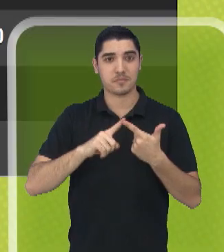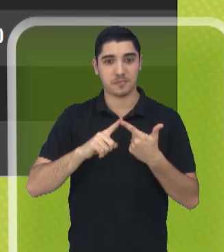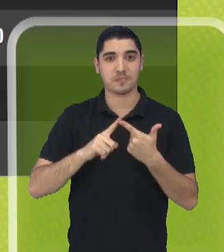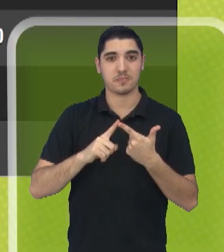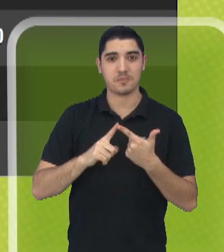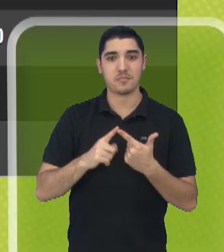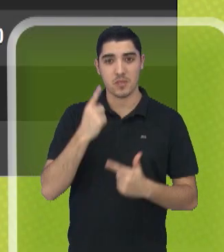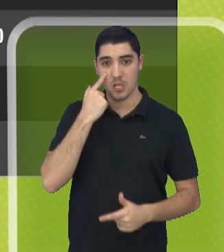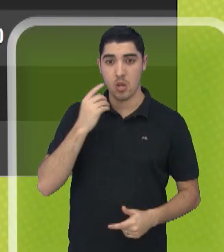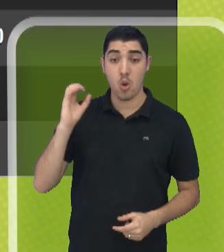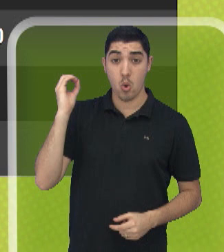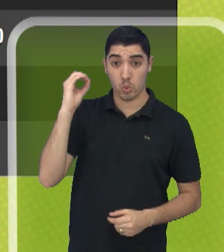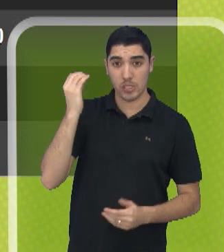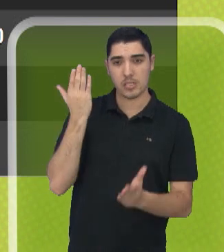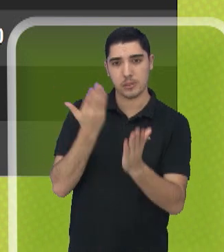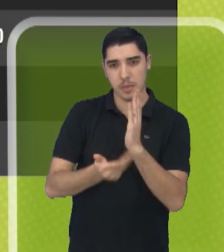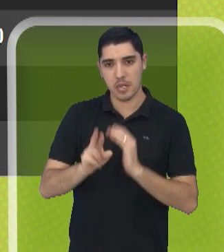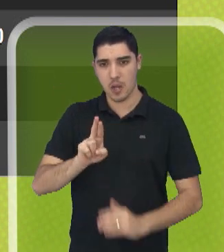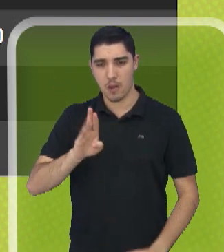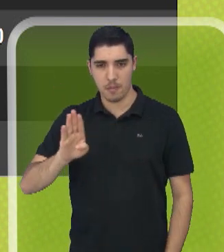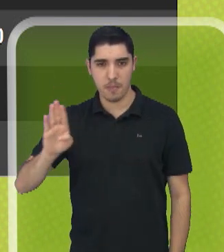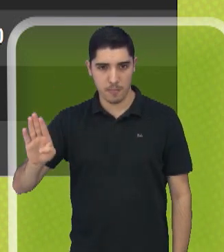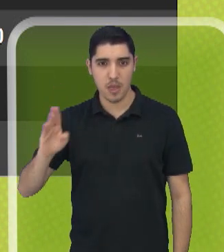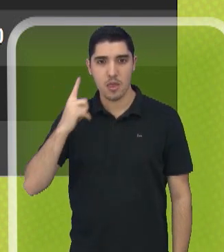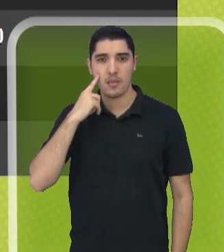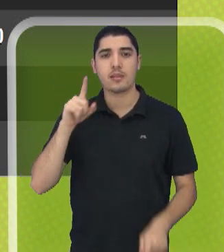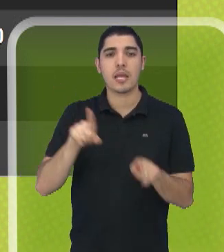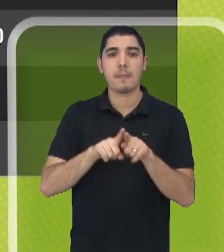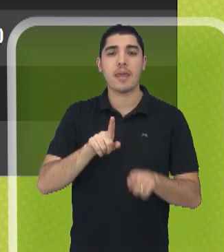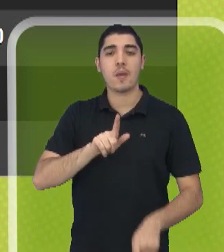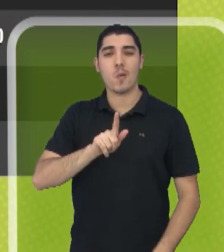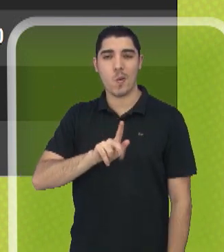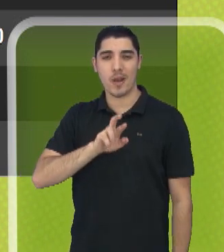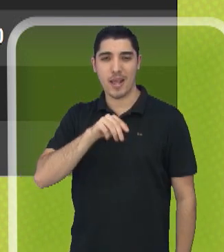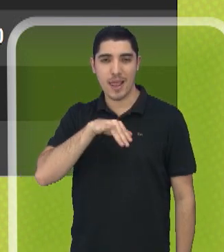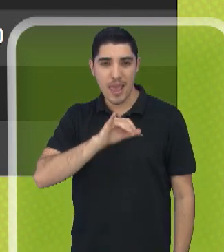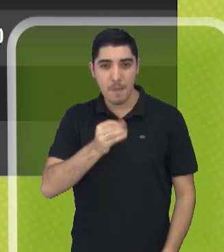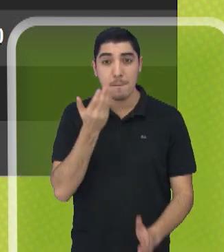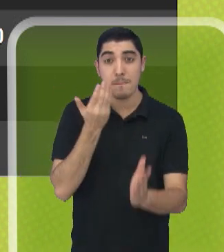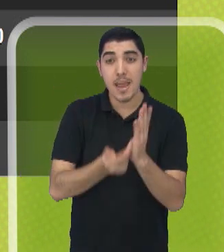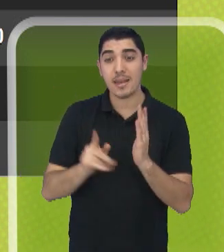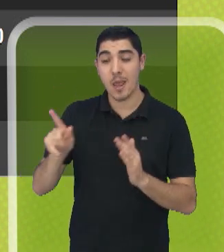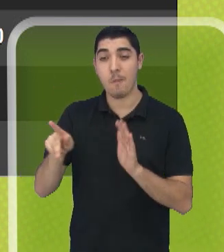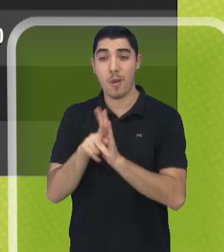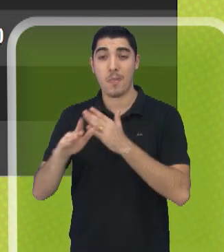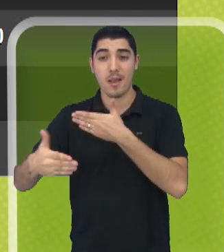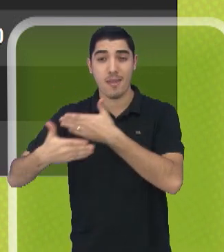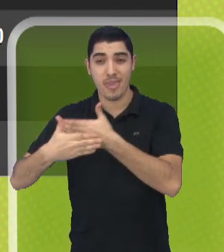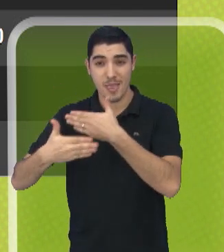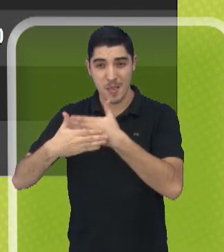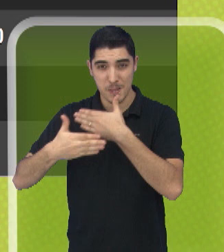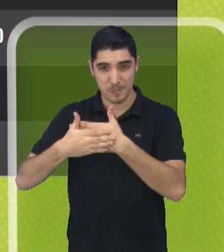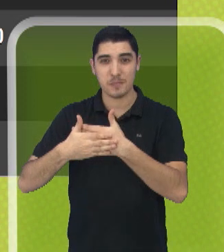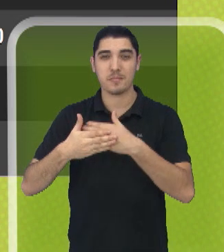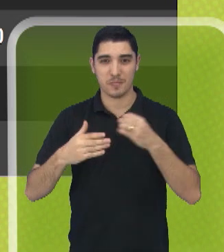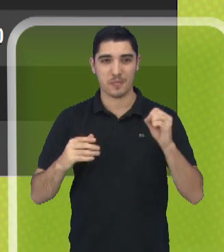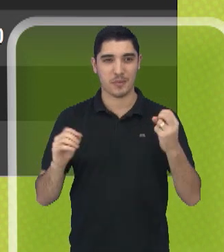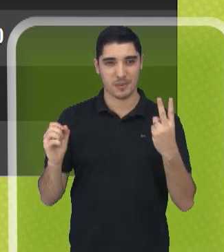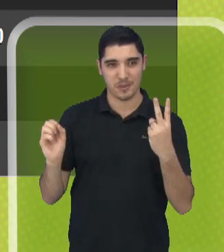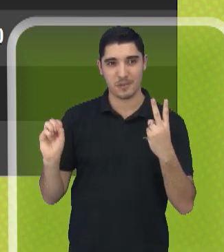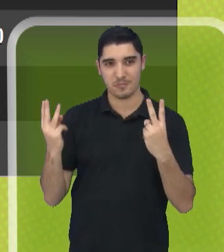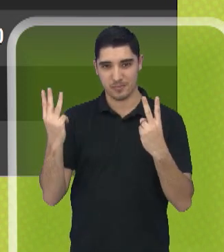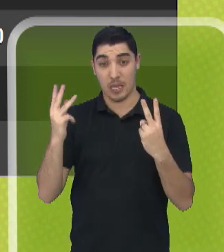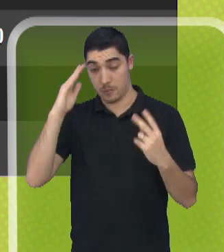O Grêmio Prudente fazia uma cacetada de tempo que não perdia, perdeu. Perdeu justamente para o Rio Preto. Olha só. 0-0 São José Esporte Clube São